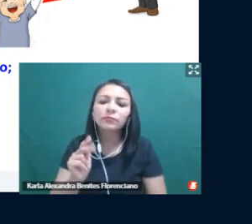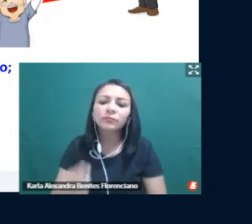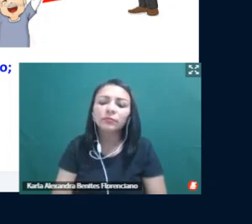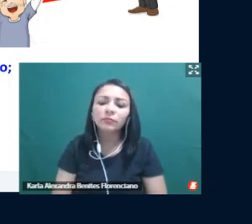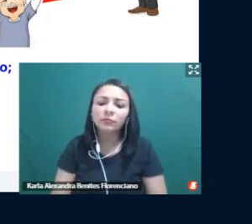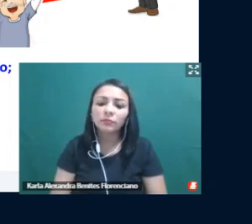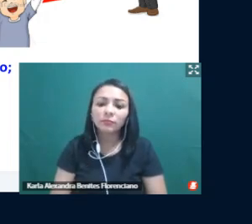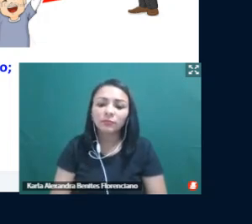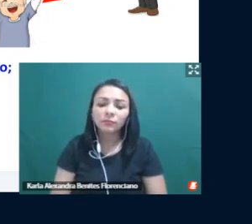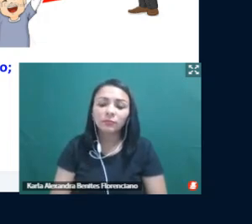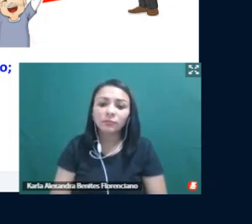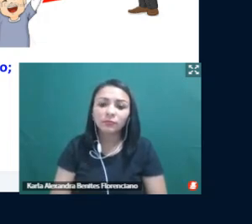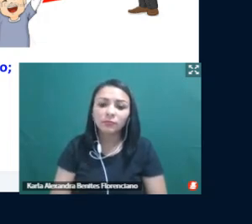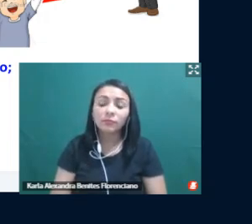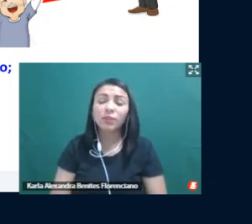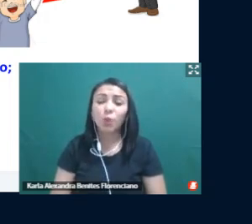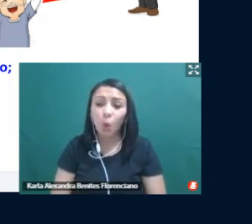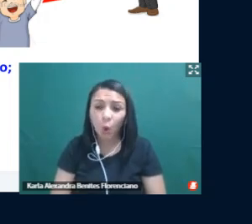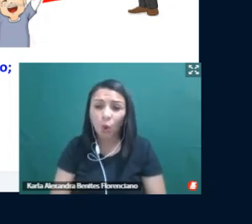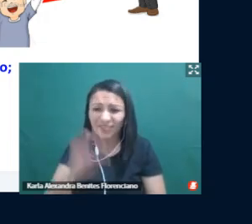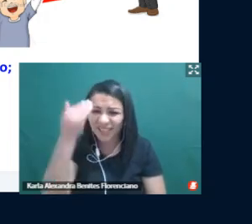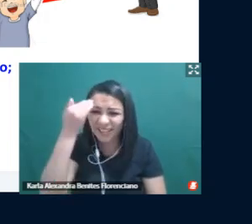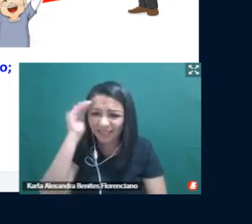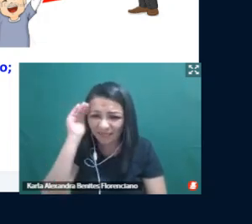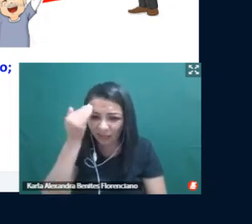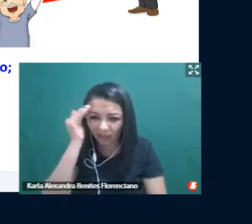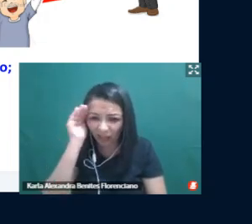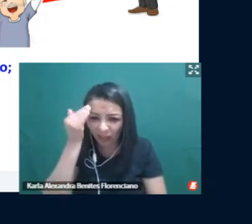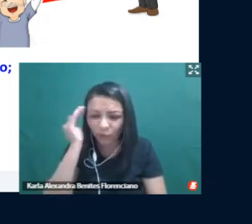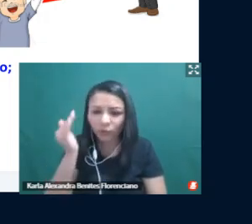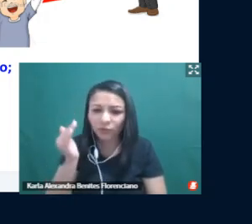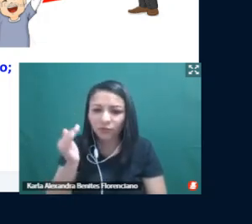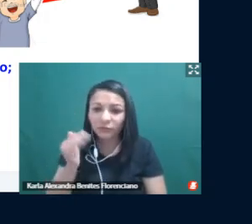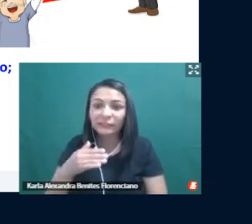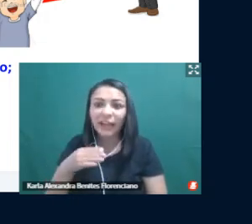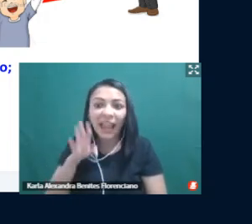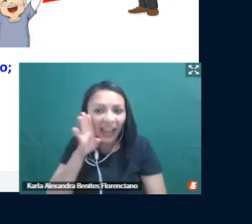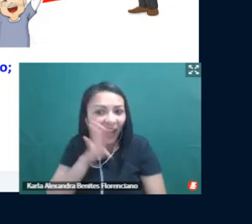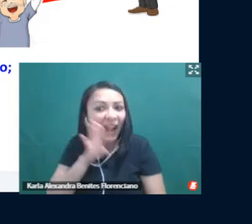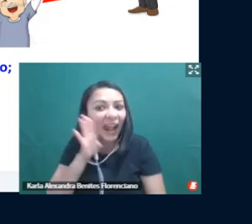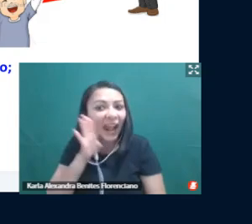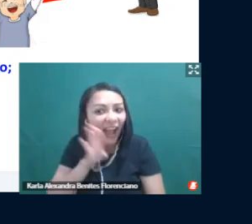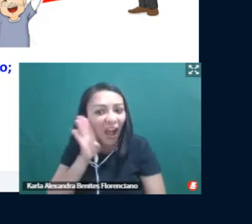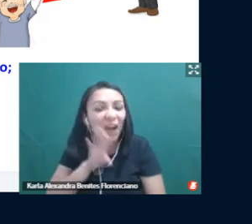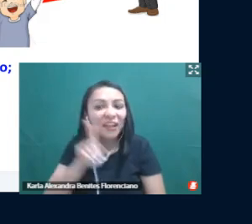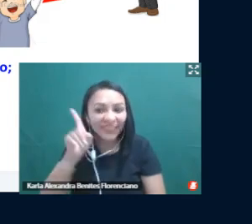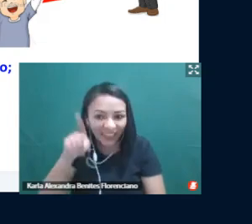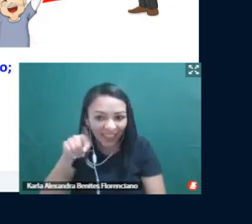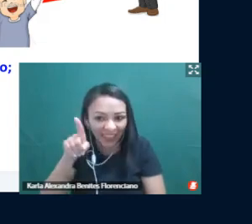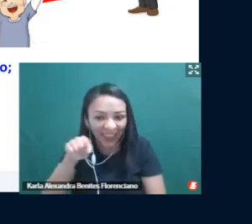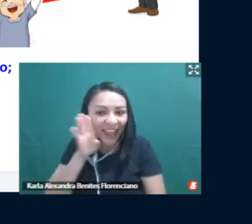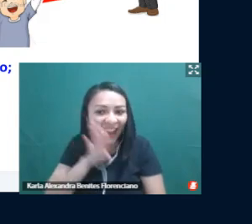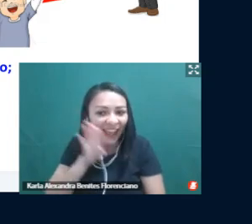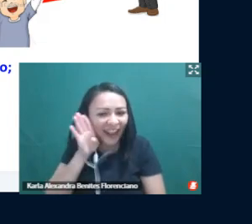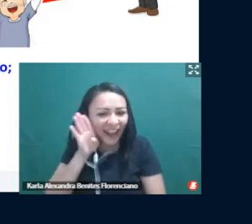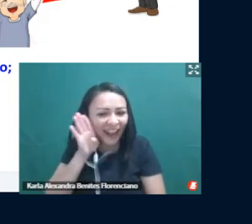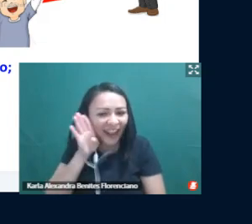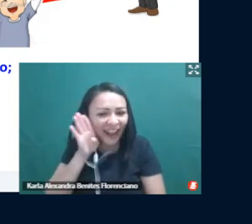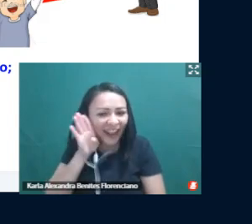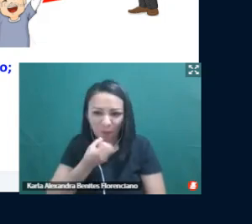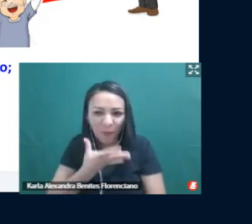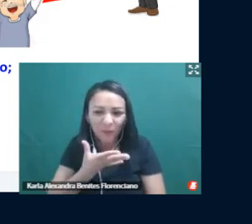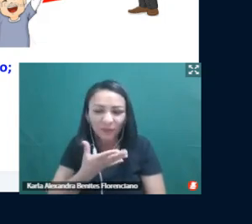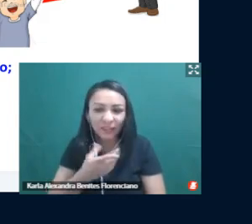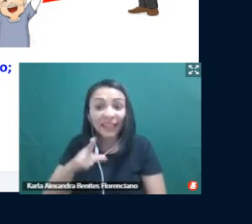Poxa, professor, vocês entenderam? Tá gostoso, não tá? Tá gostoso? Tá? Tem